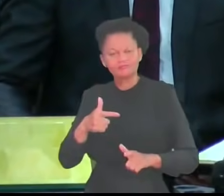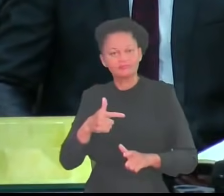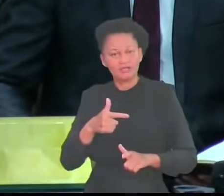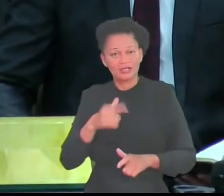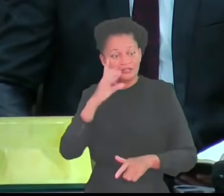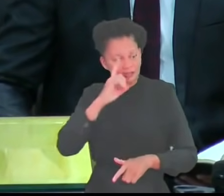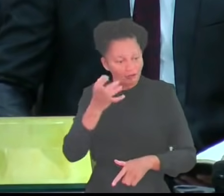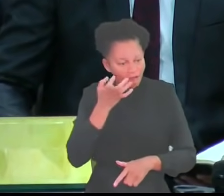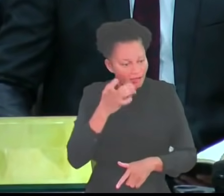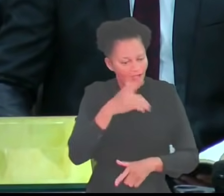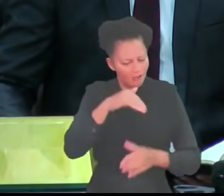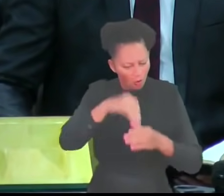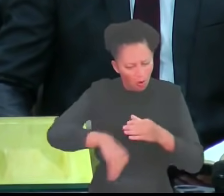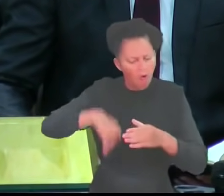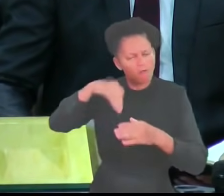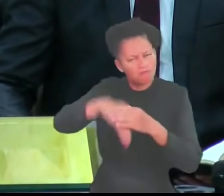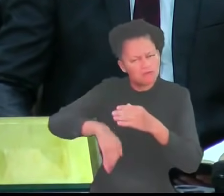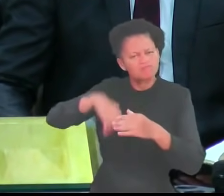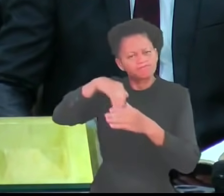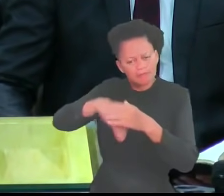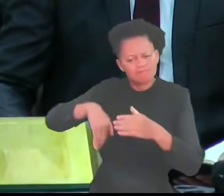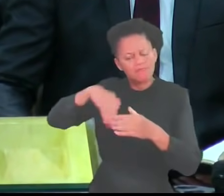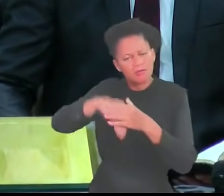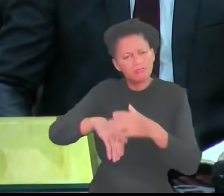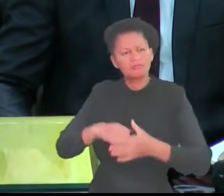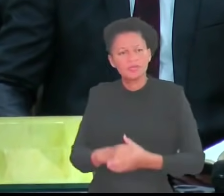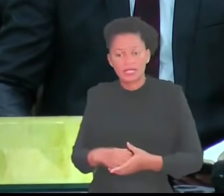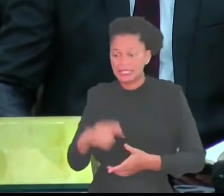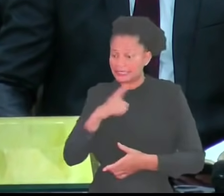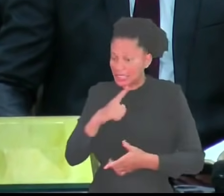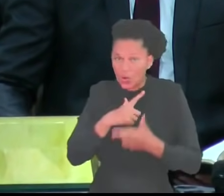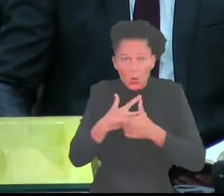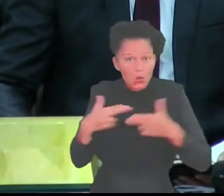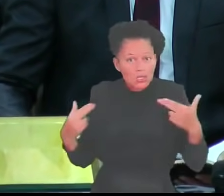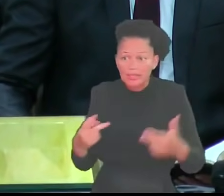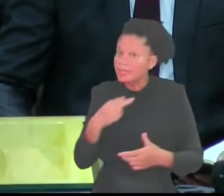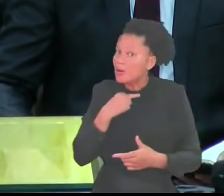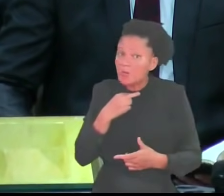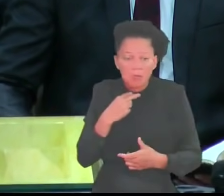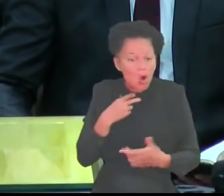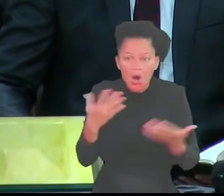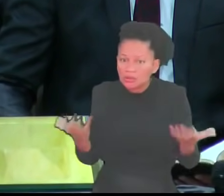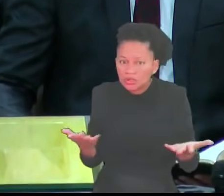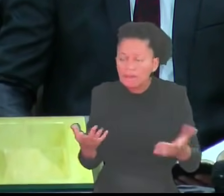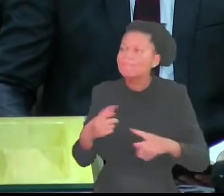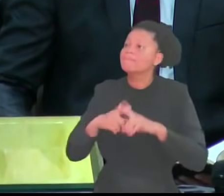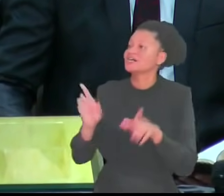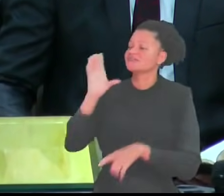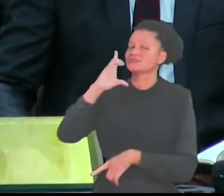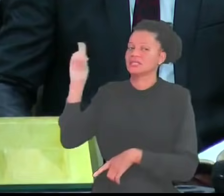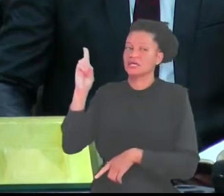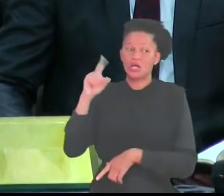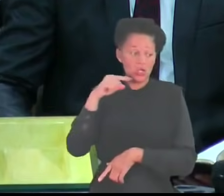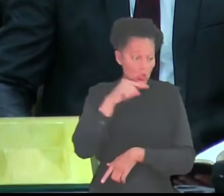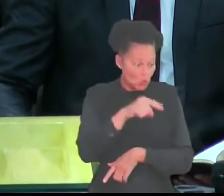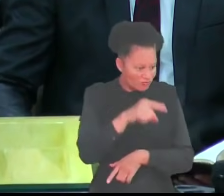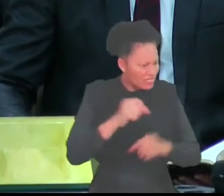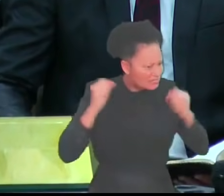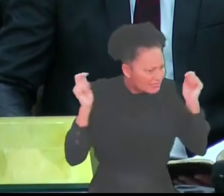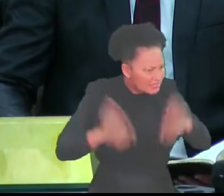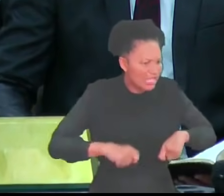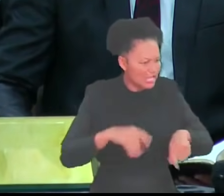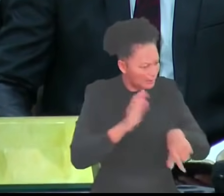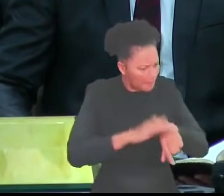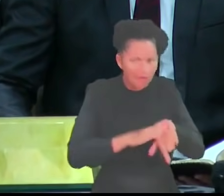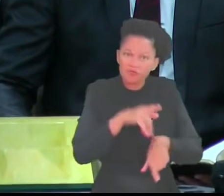Ele quer que você cave covas. Tem coisa que você não pode fazer, Ele faz, mas o que você pode fazer é